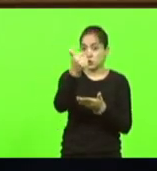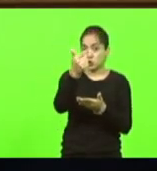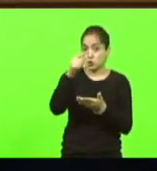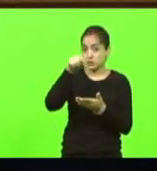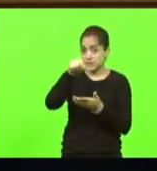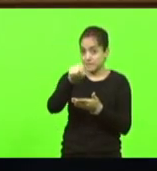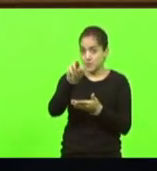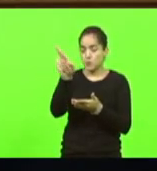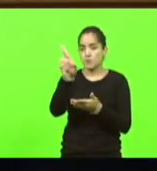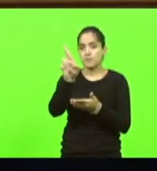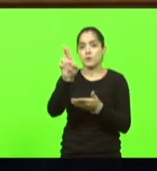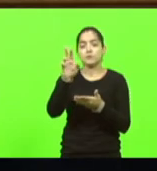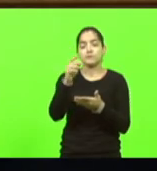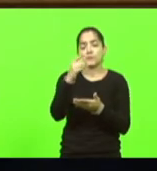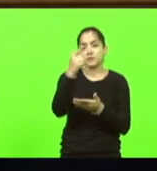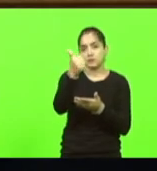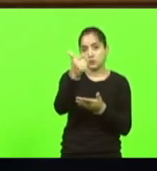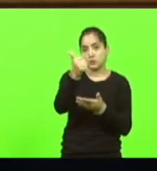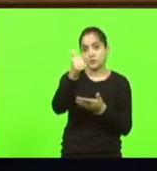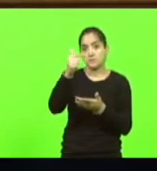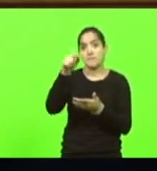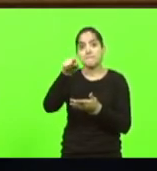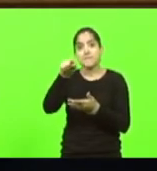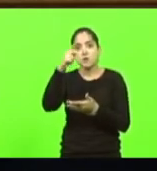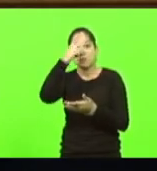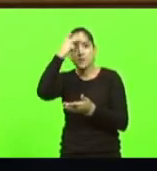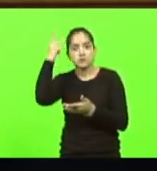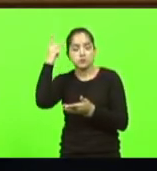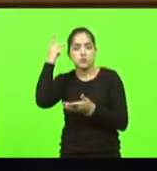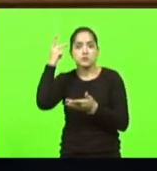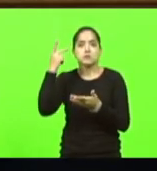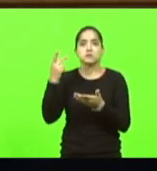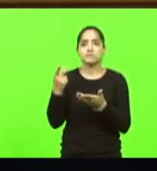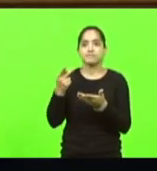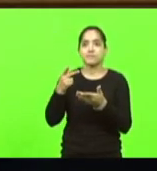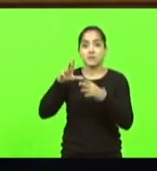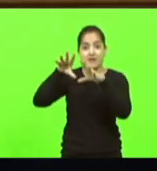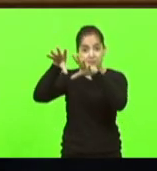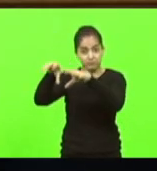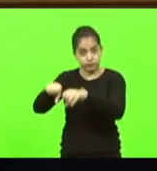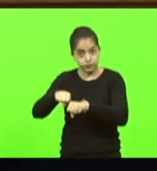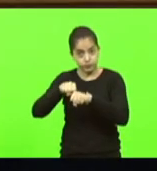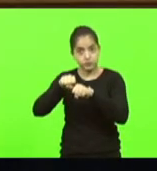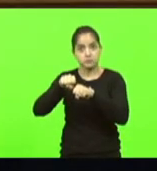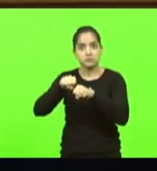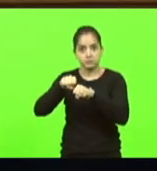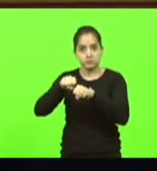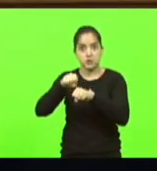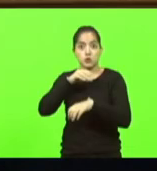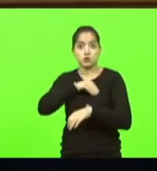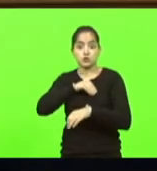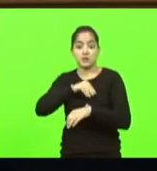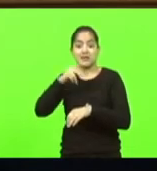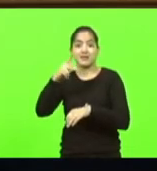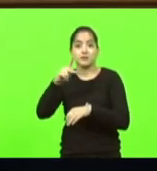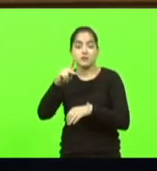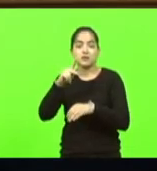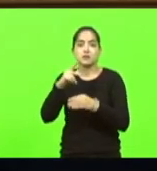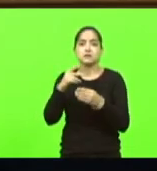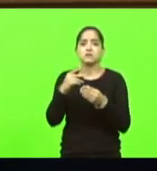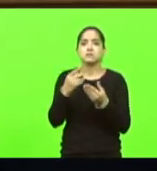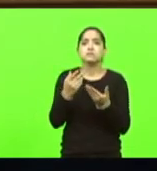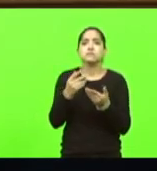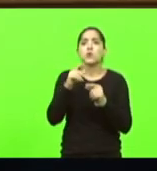pessoas gravamos sacar o dinheiro da parte deles do salário deles sabe que chama isso